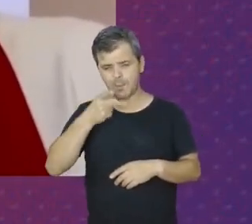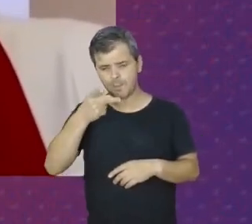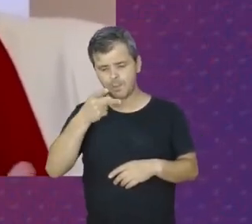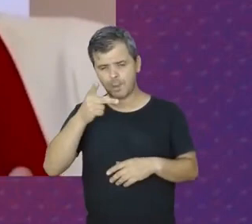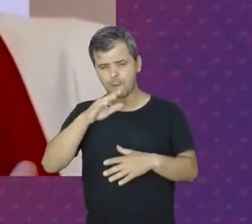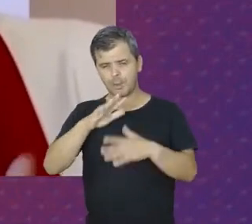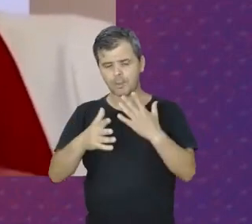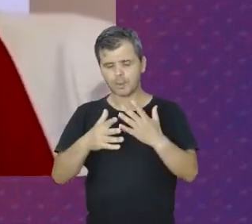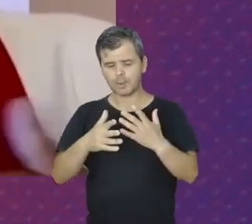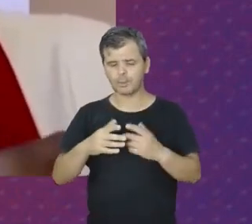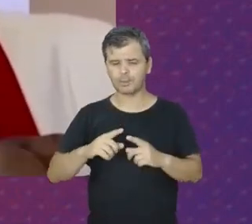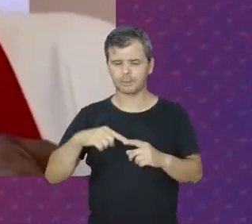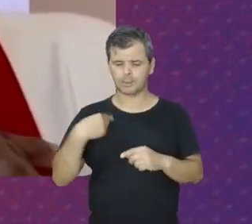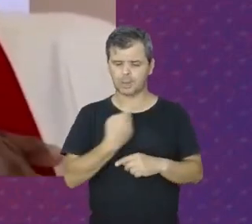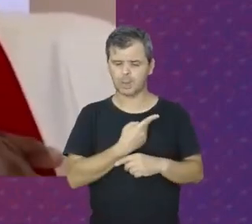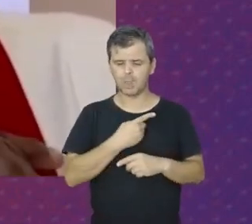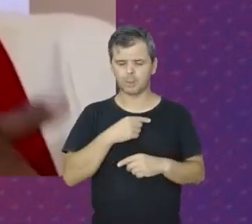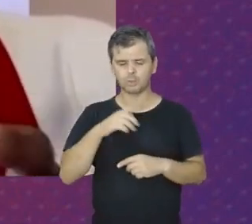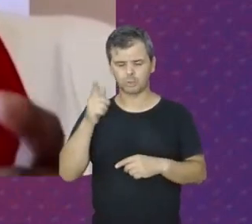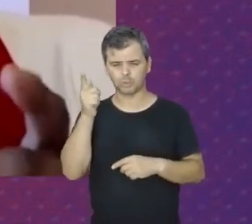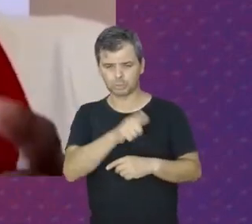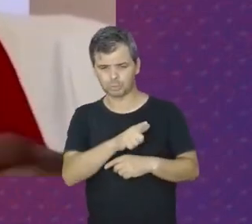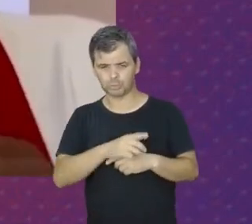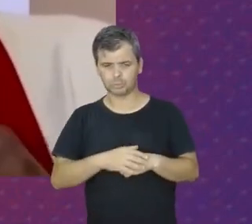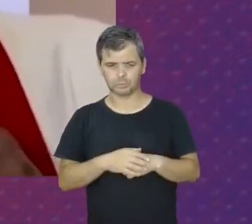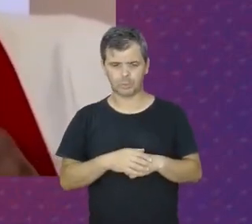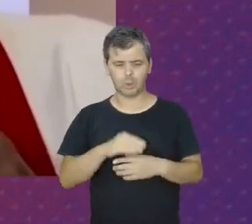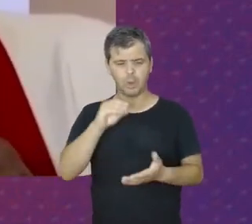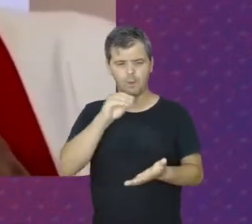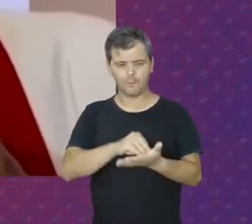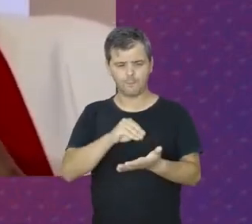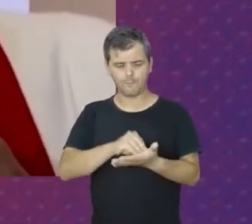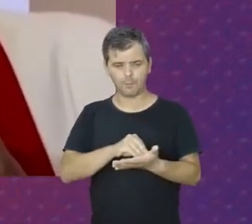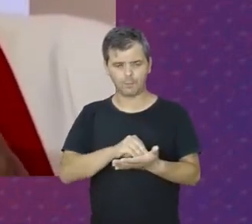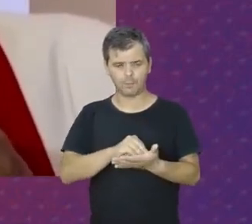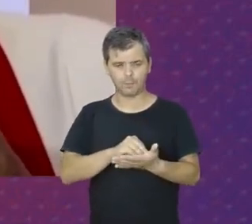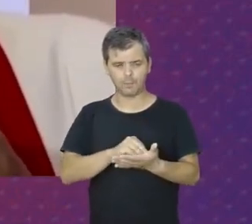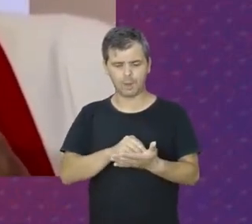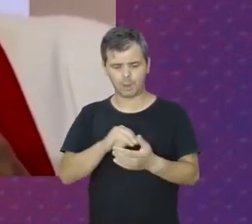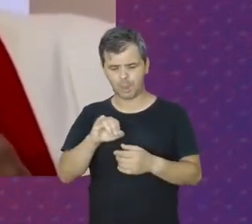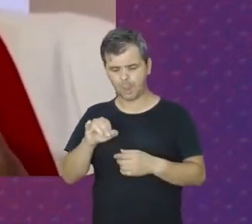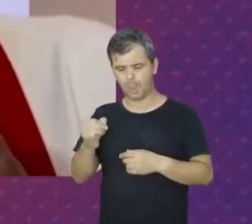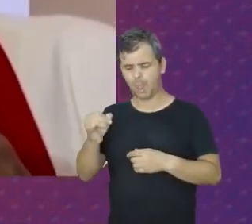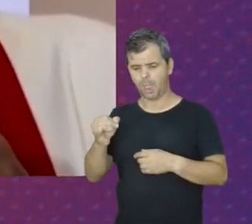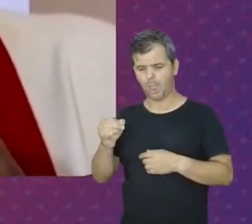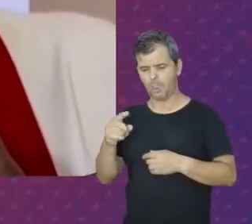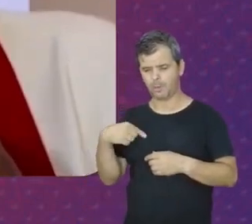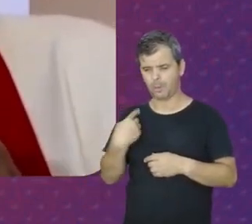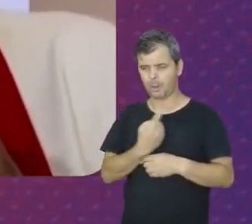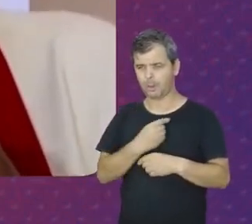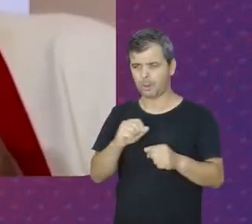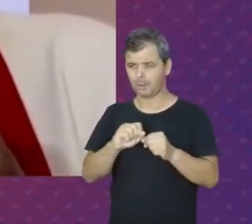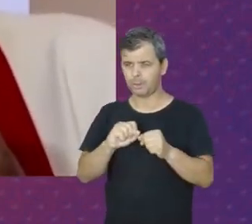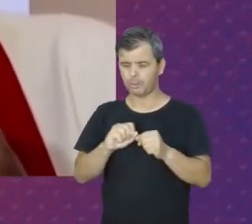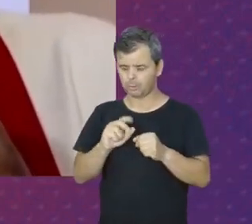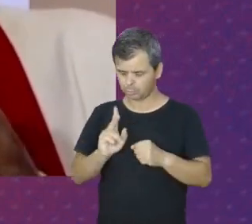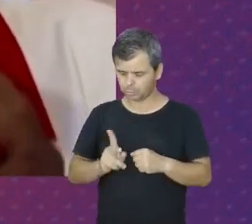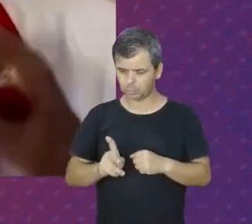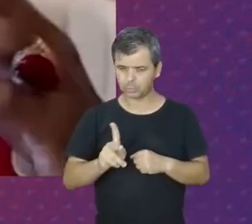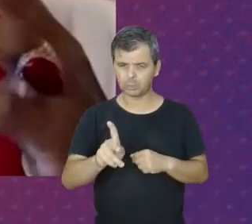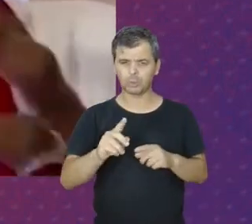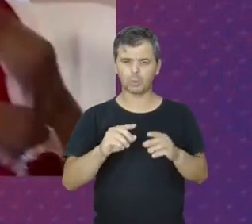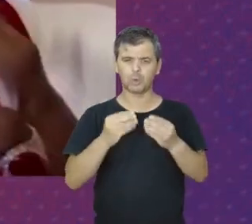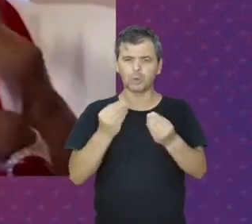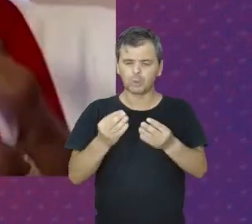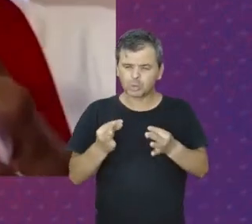as nossas bocas, nós damos conta. Falta para a gente a oportunidade e nós vamos seguir em frente